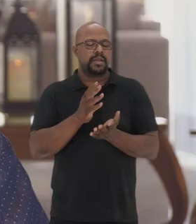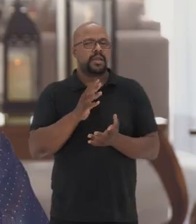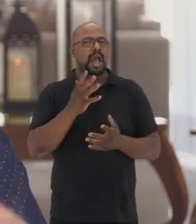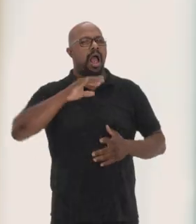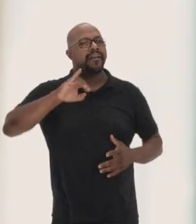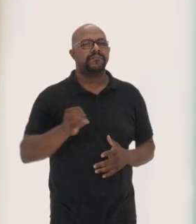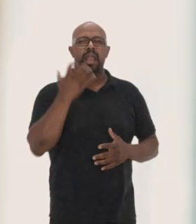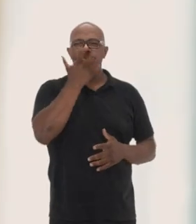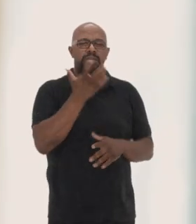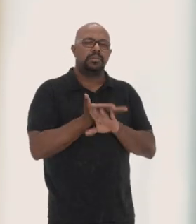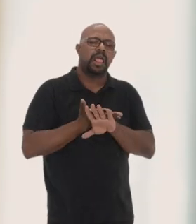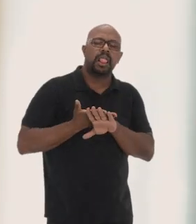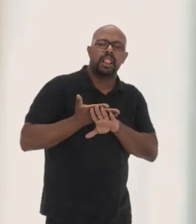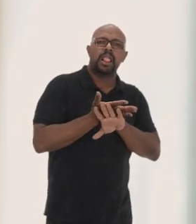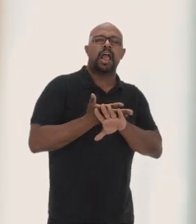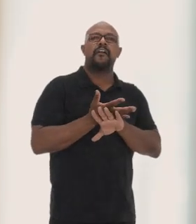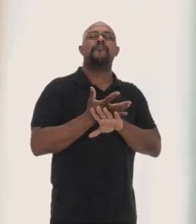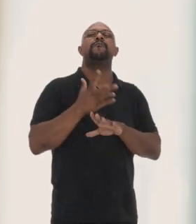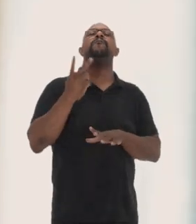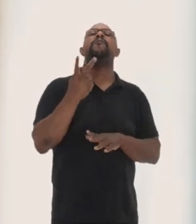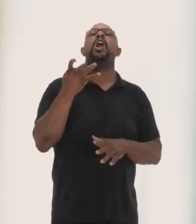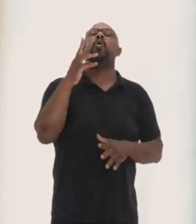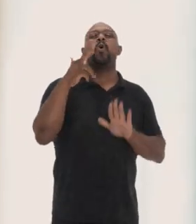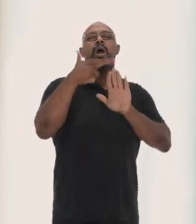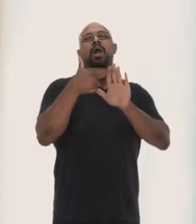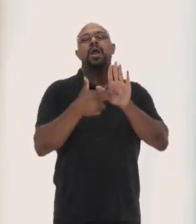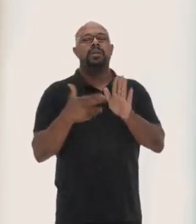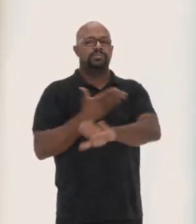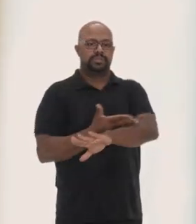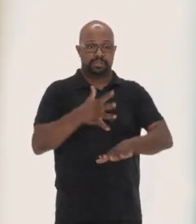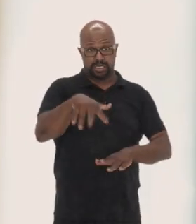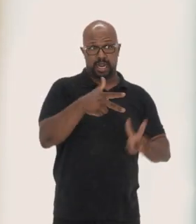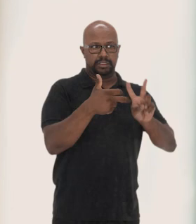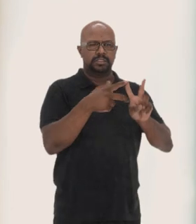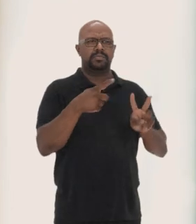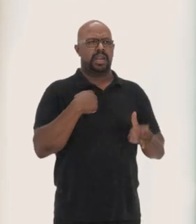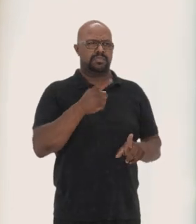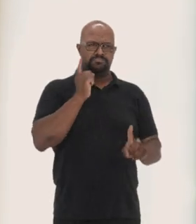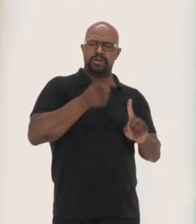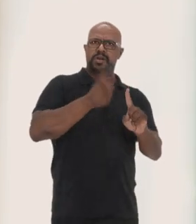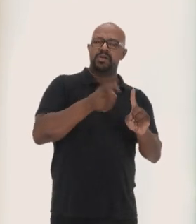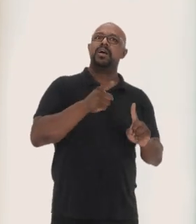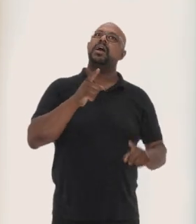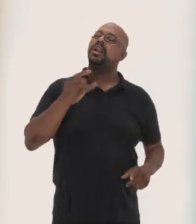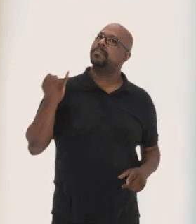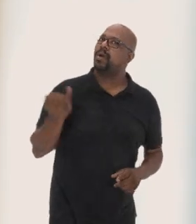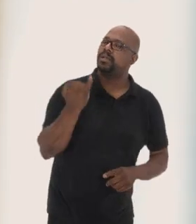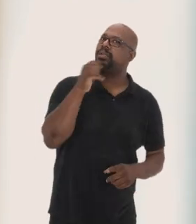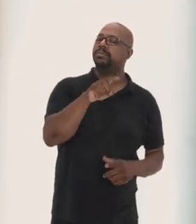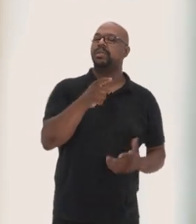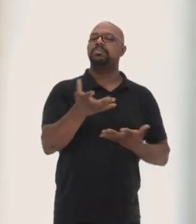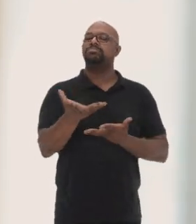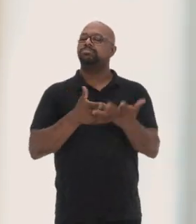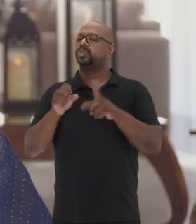os seus valores morais através de um costume que é os ameríndios era extremamente importante como ferramenta de